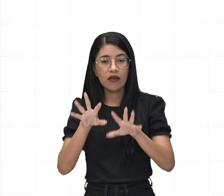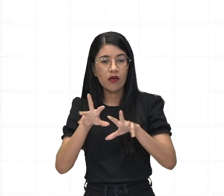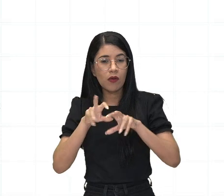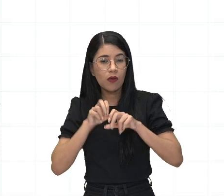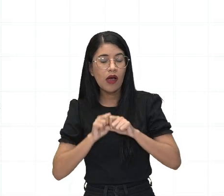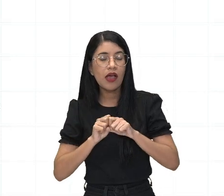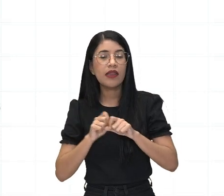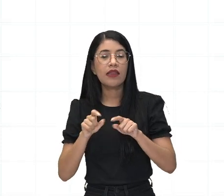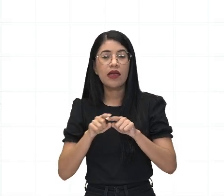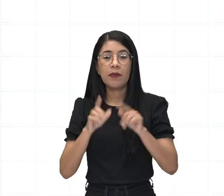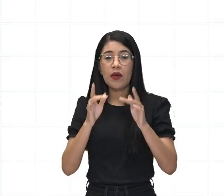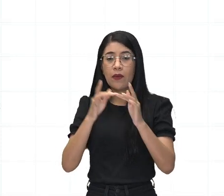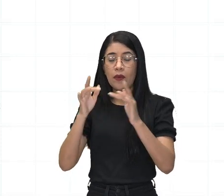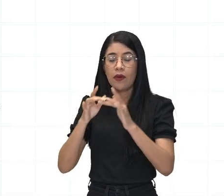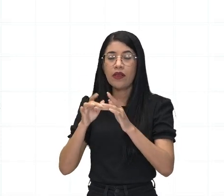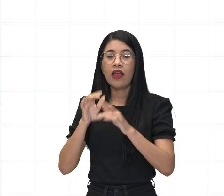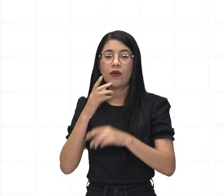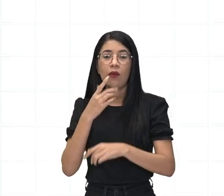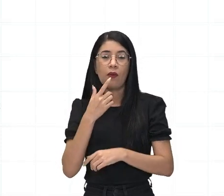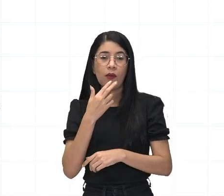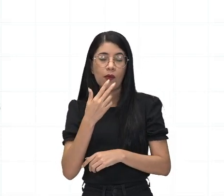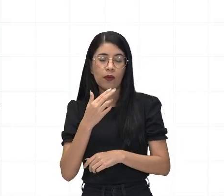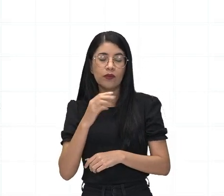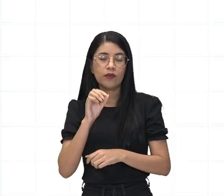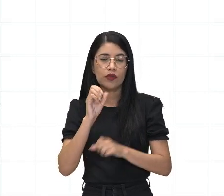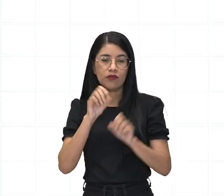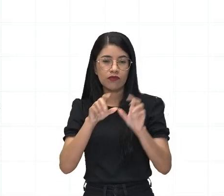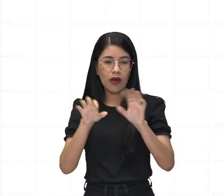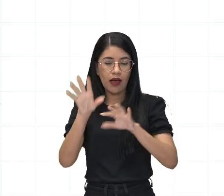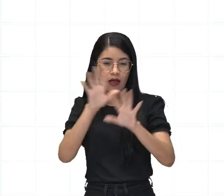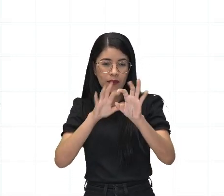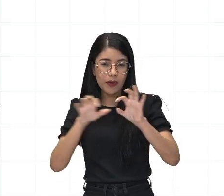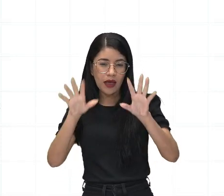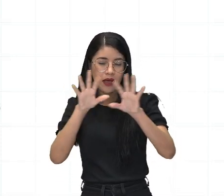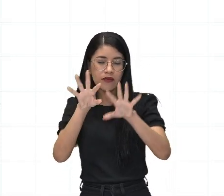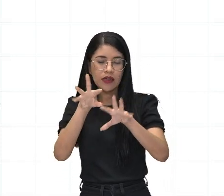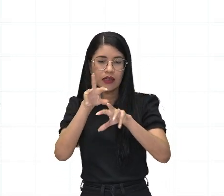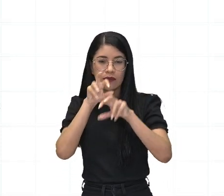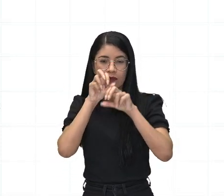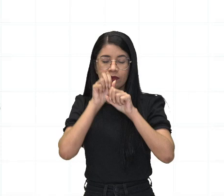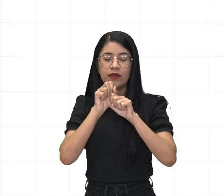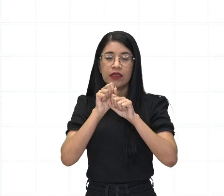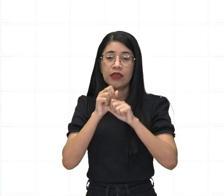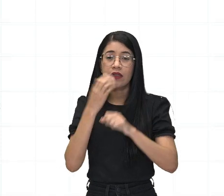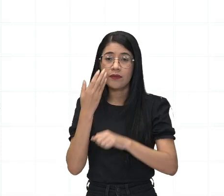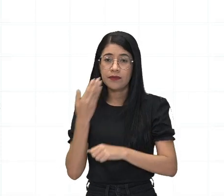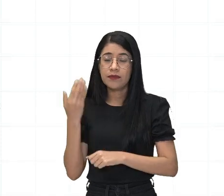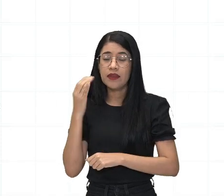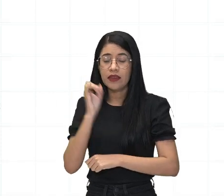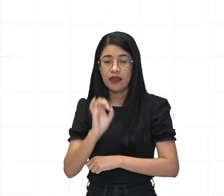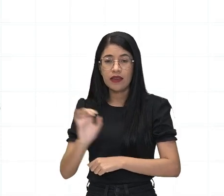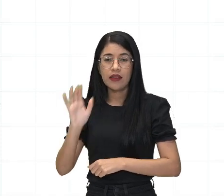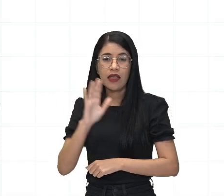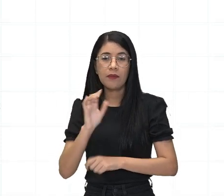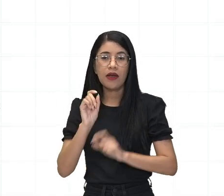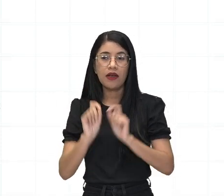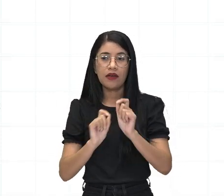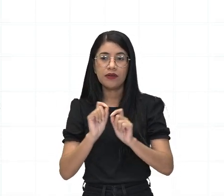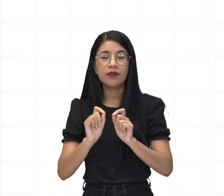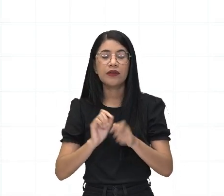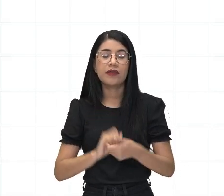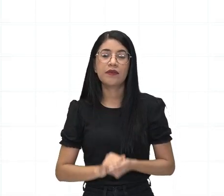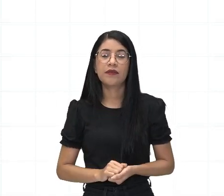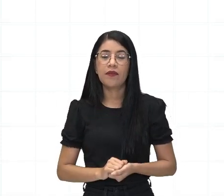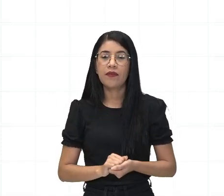com gotículas respiratórias ou superfícies contaminadas. E vocês estão vendo na ilustração que tem